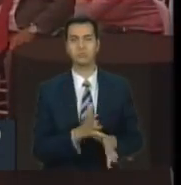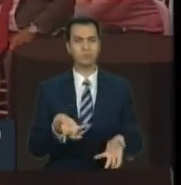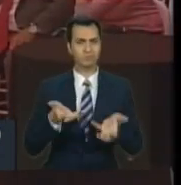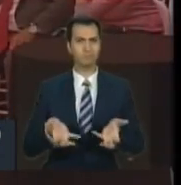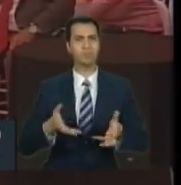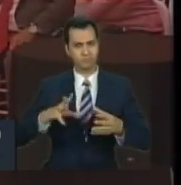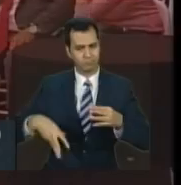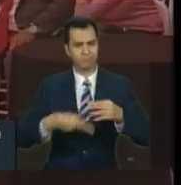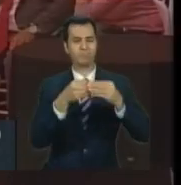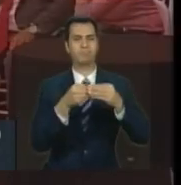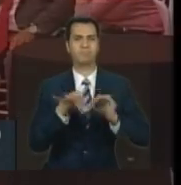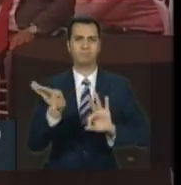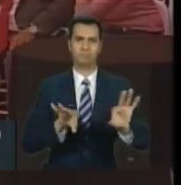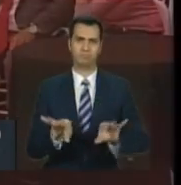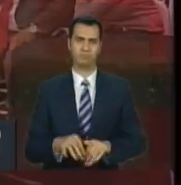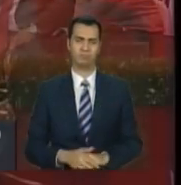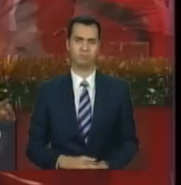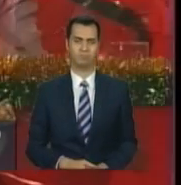Por isso,